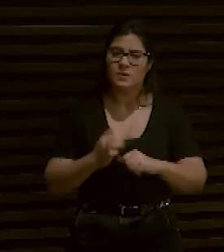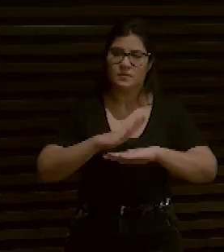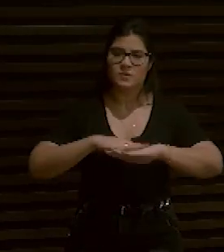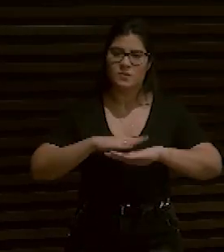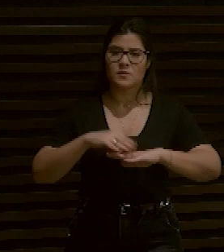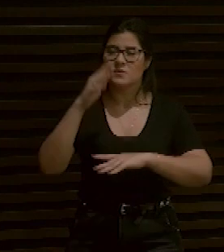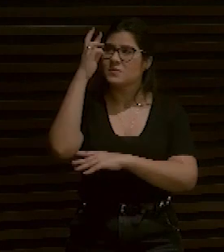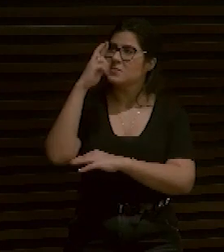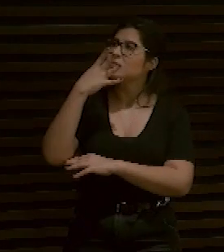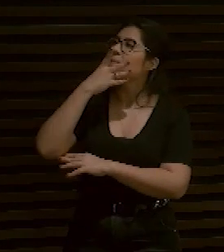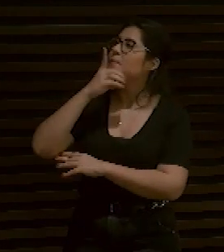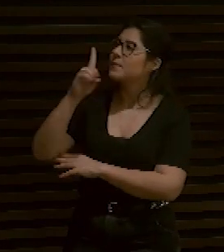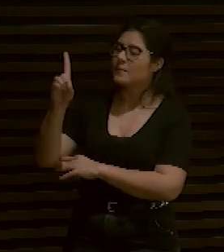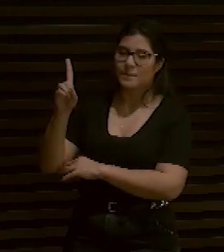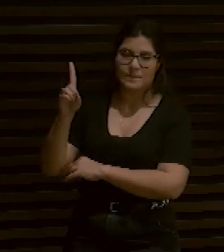Pai.